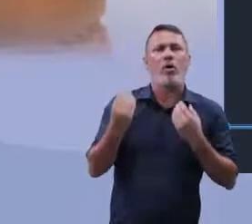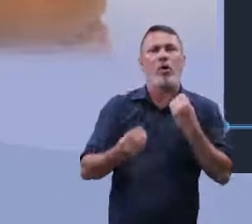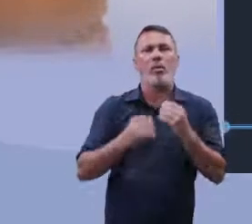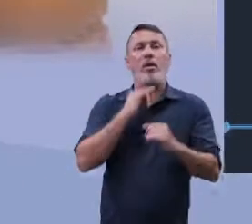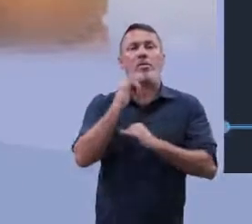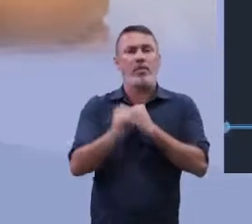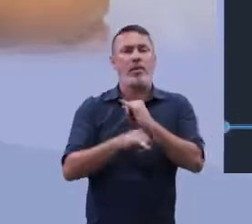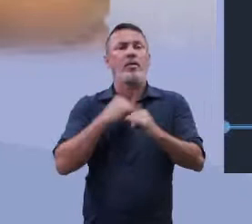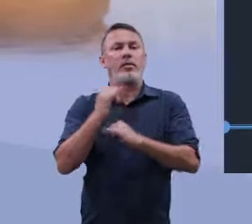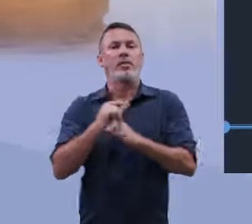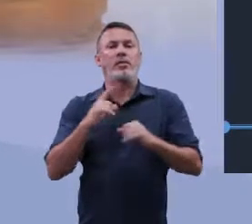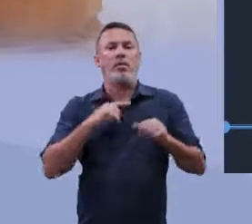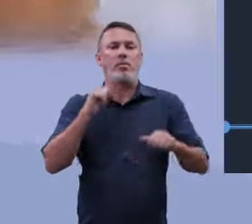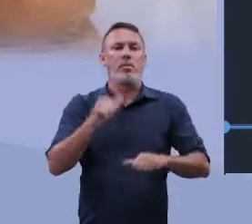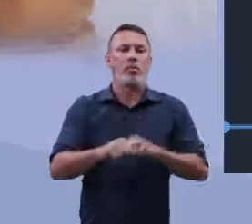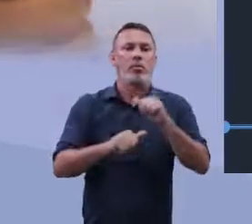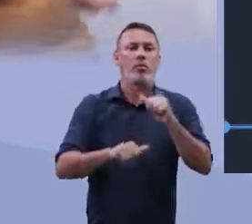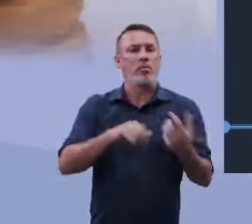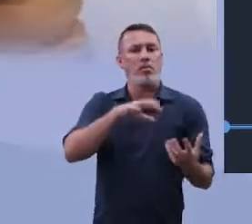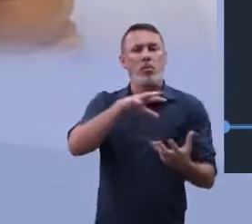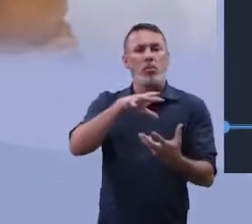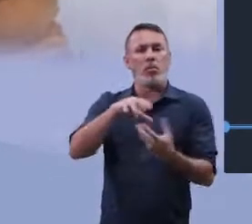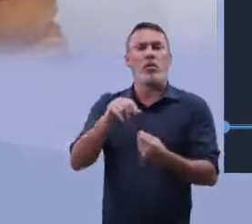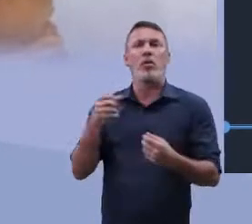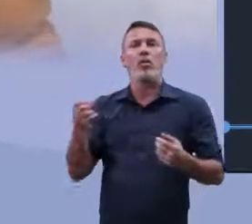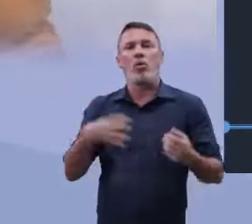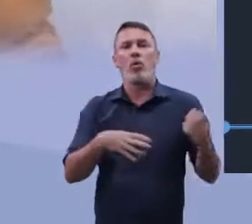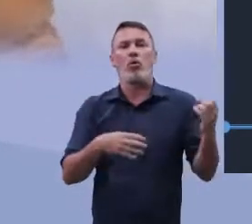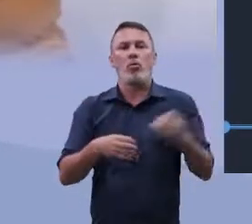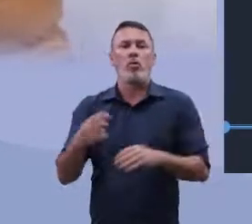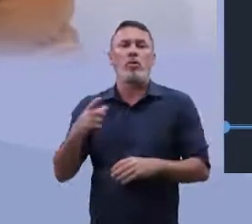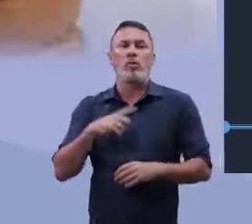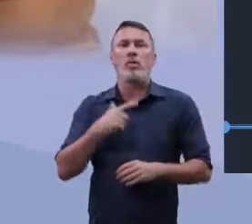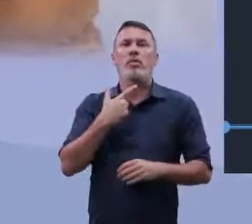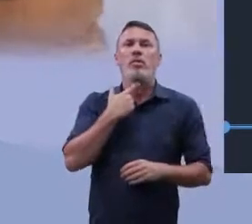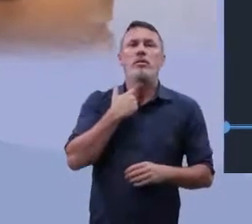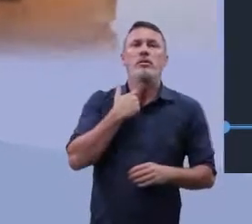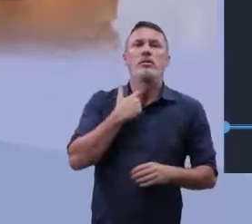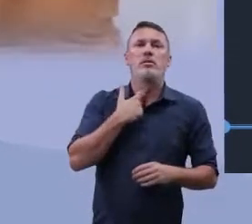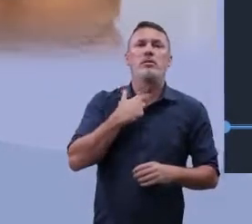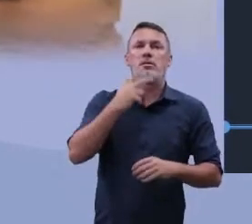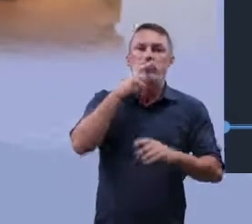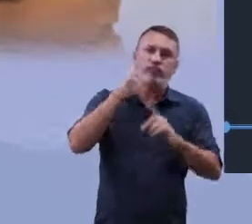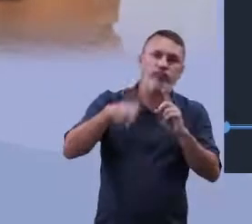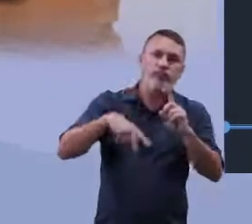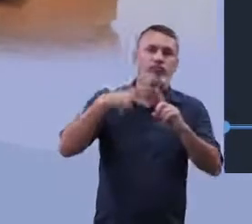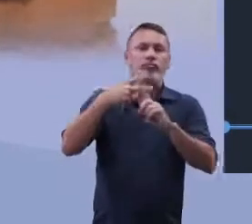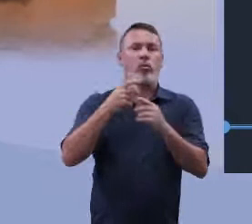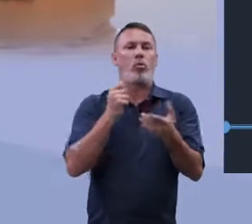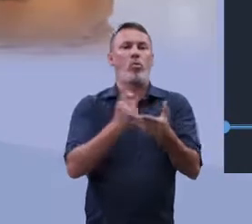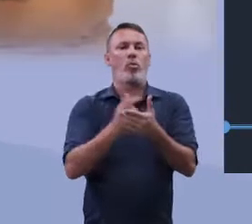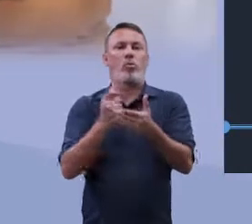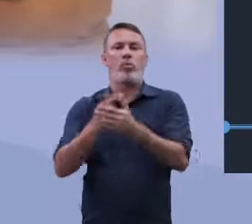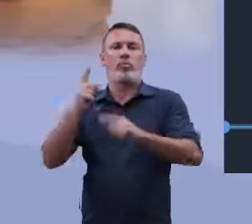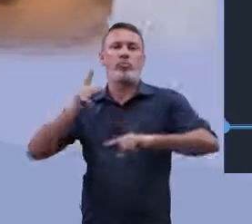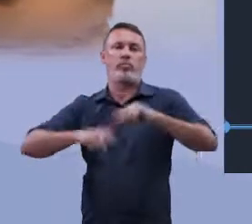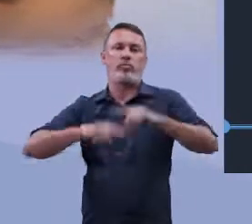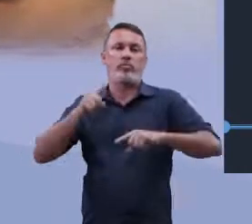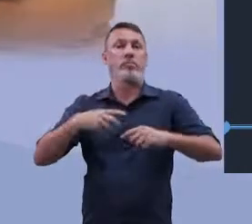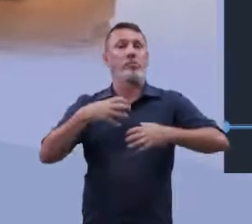internet ela vai transformando o mundo, ela vai criando novos desejos. Então a internet ela possibilitou o aumento do consumismo, o